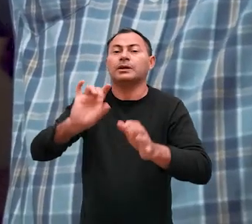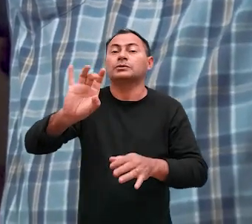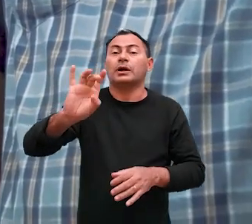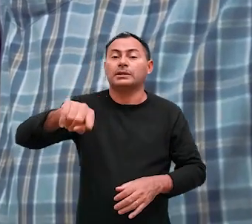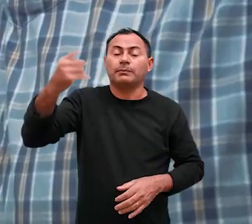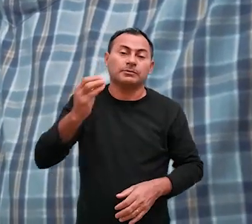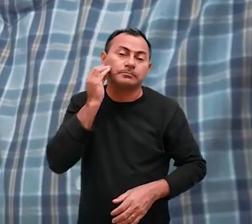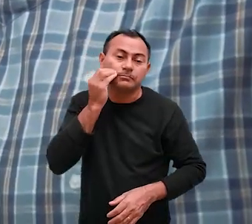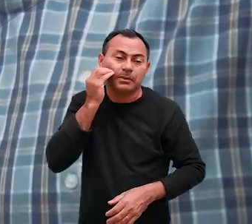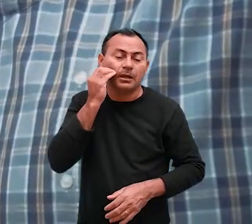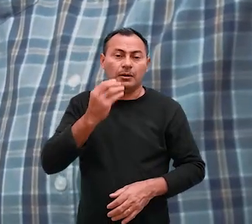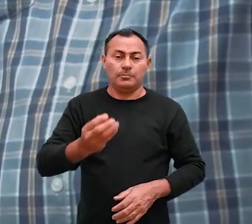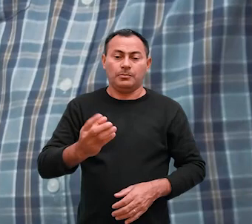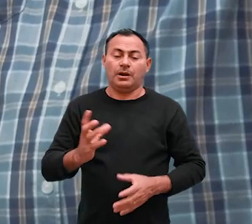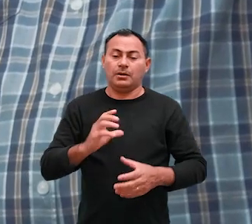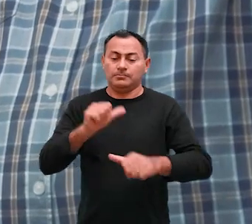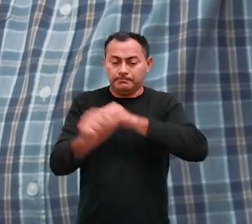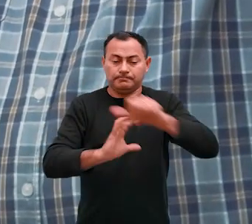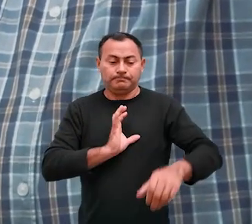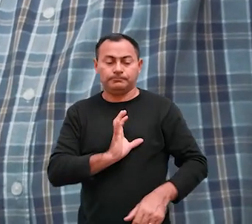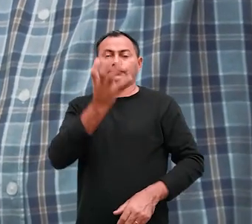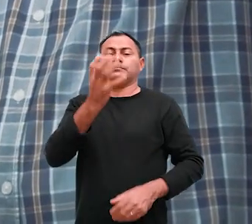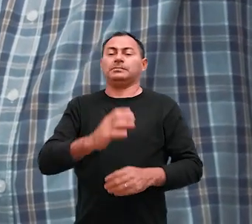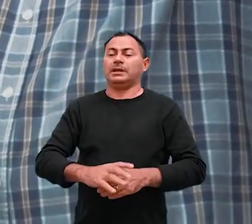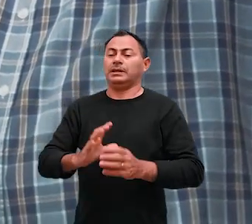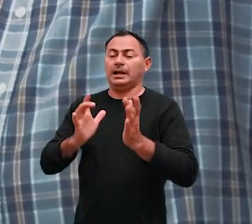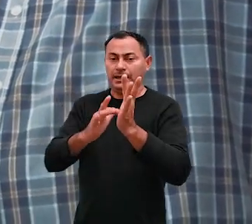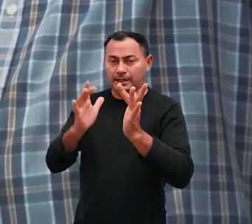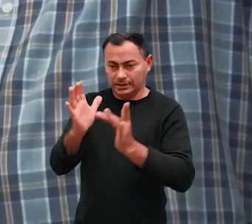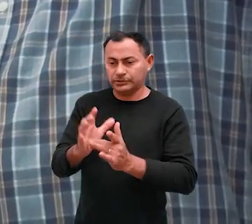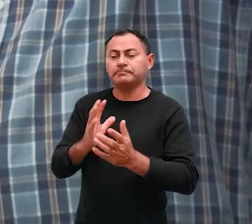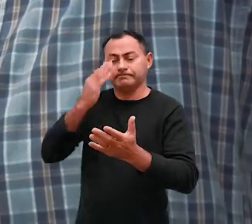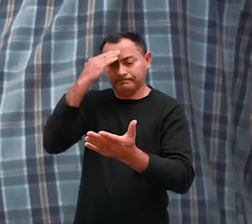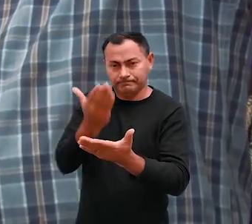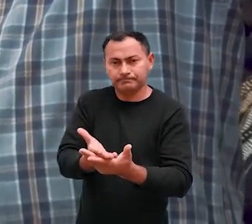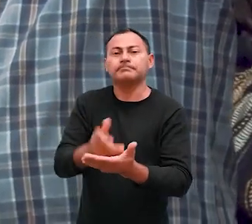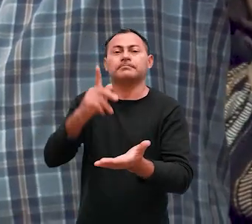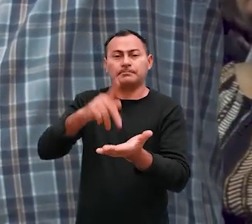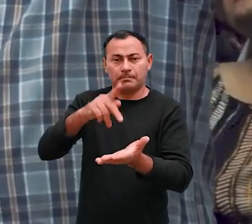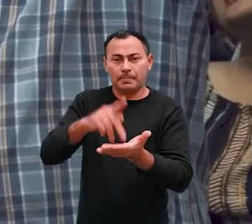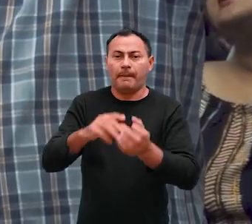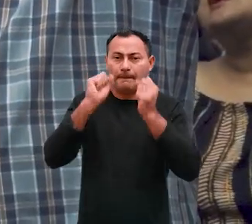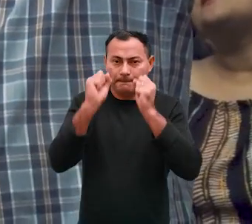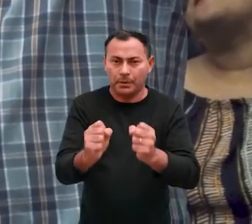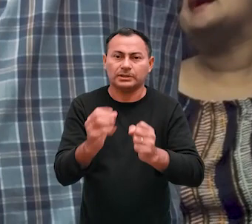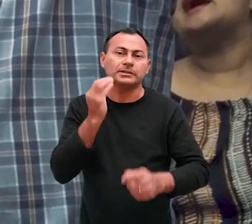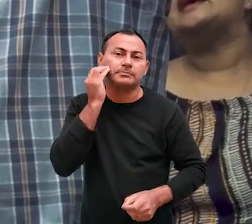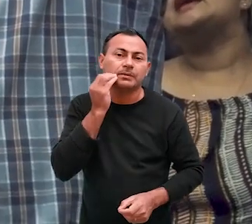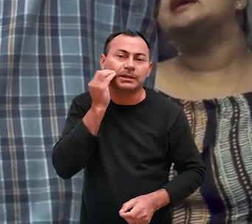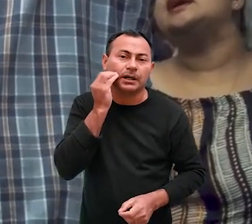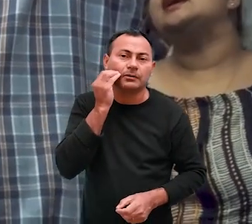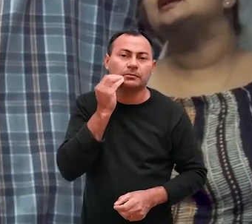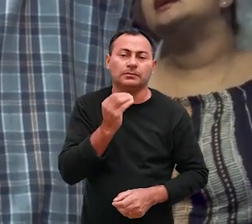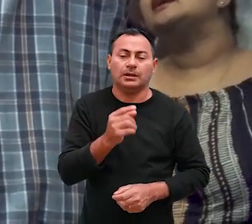Só depois de experimentar uma vinda a Cristo, frutífera e sincera, eles podem